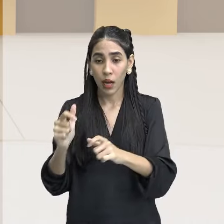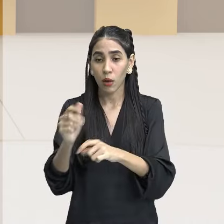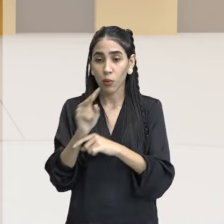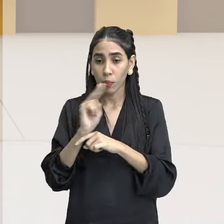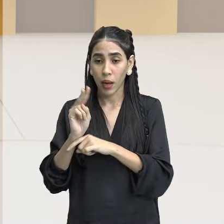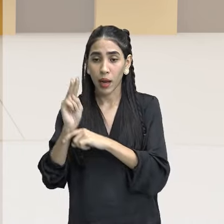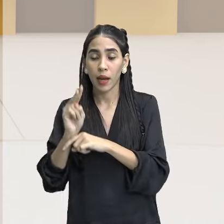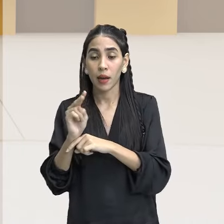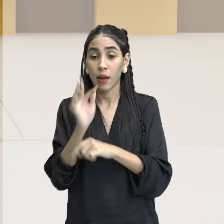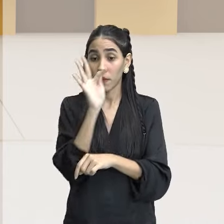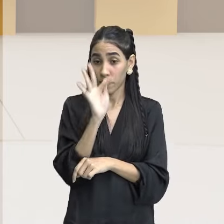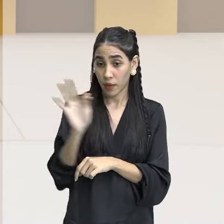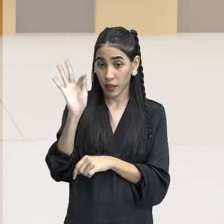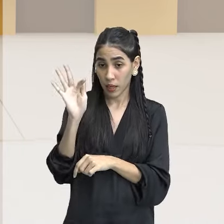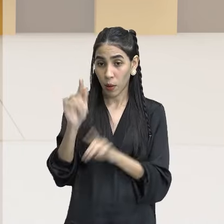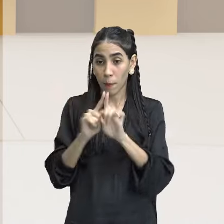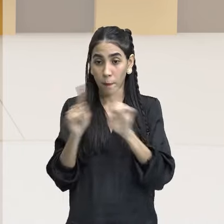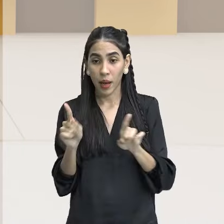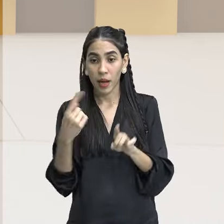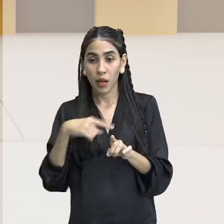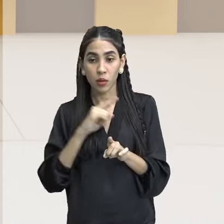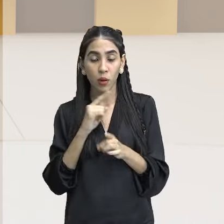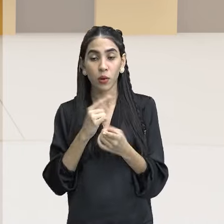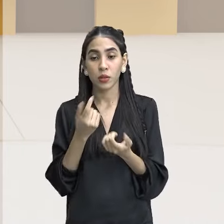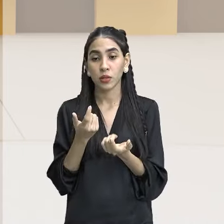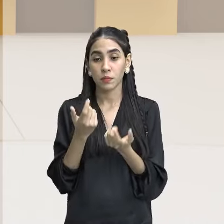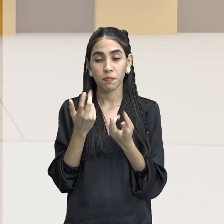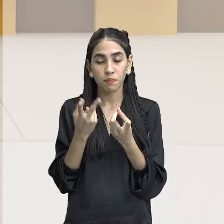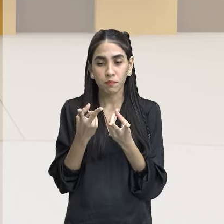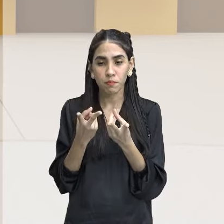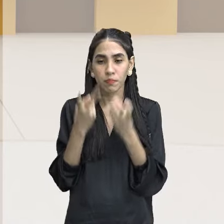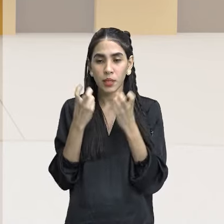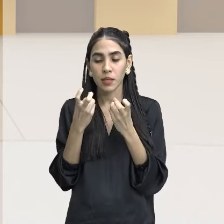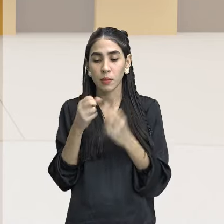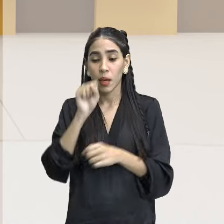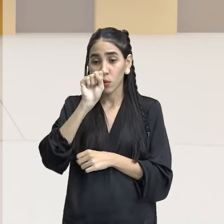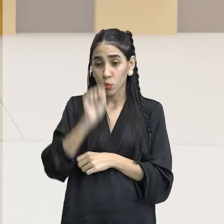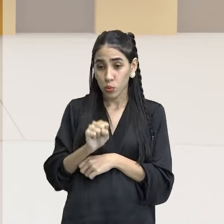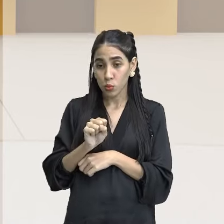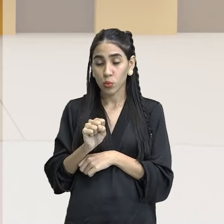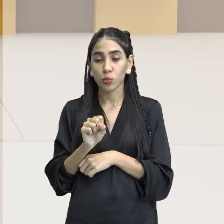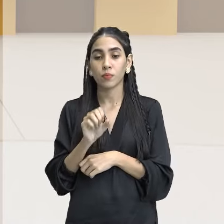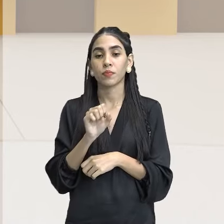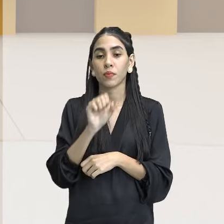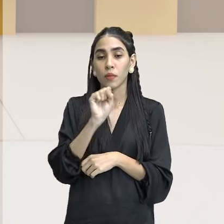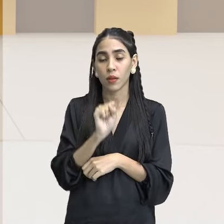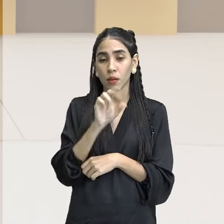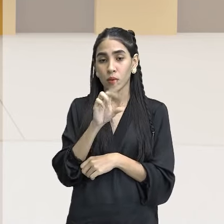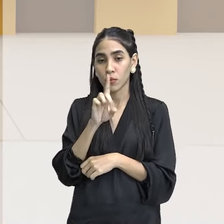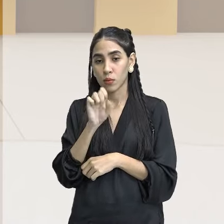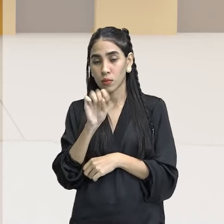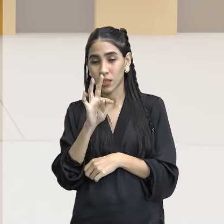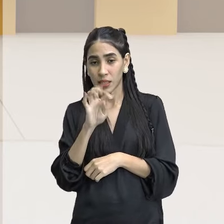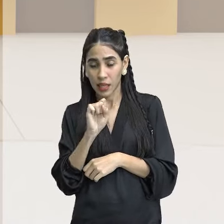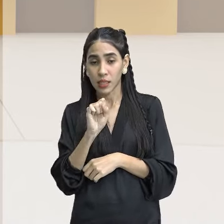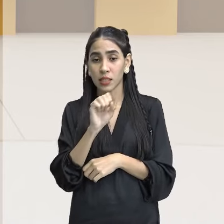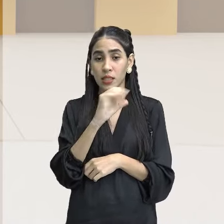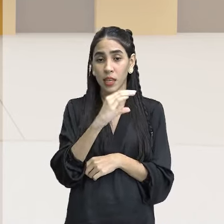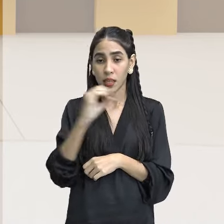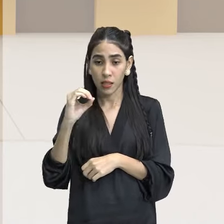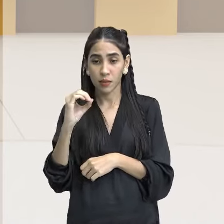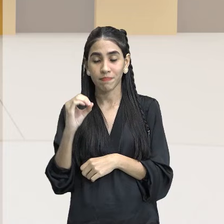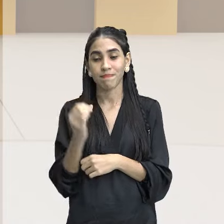federais. Mas, se a gente for observar já aqui na região do sul, né, do sudeste, do nordeste e do centro-oeste, não vai ter